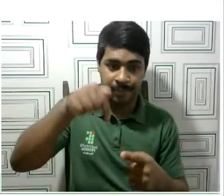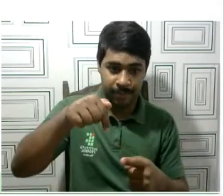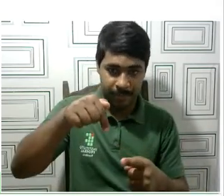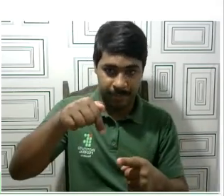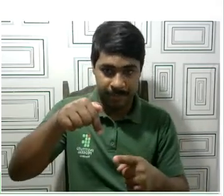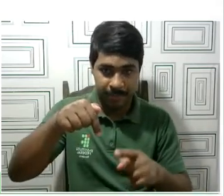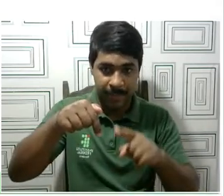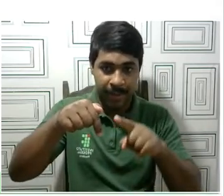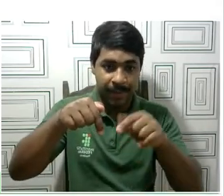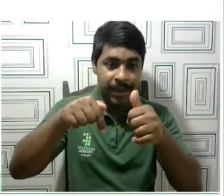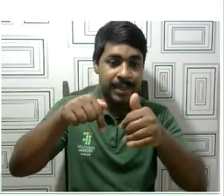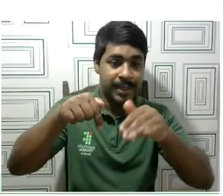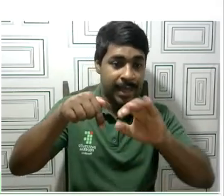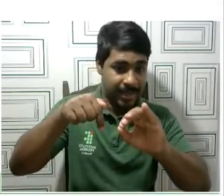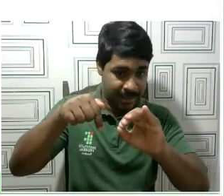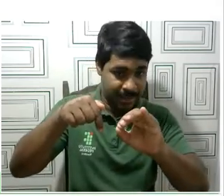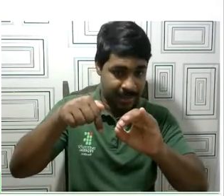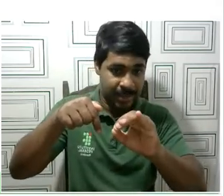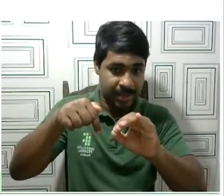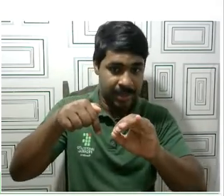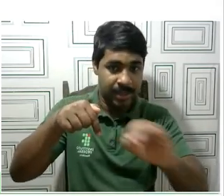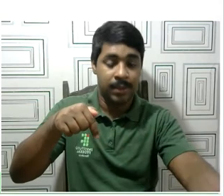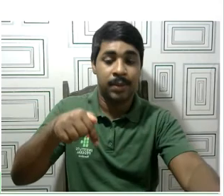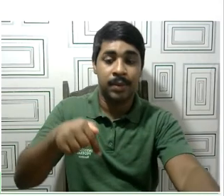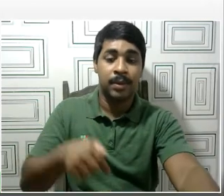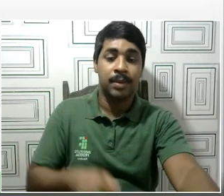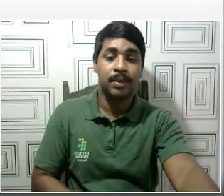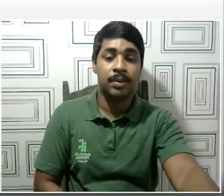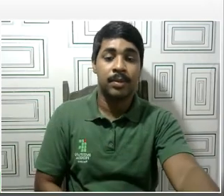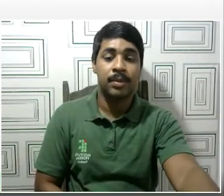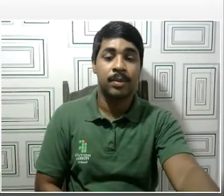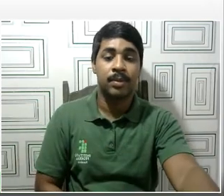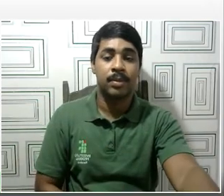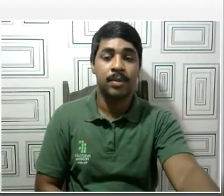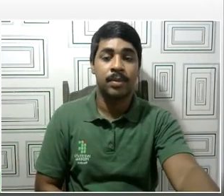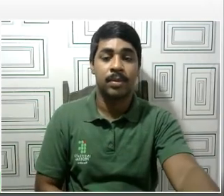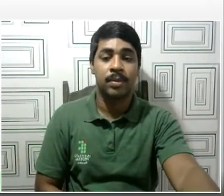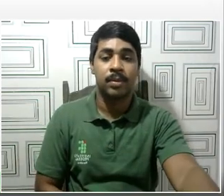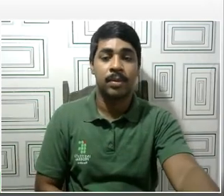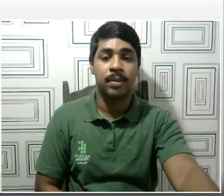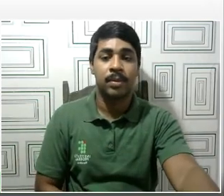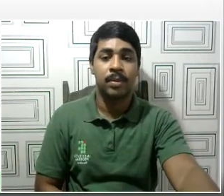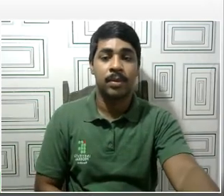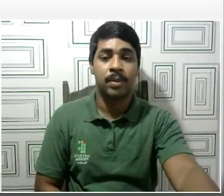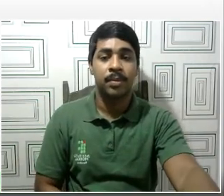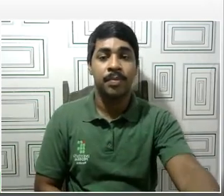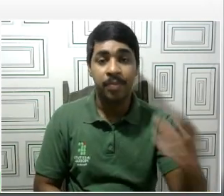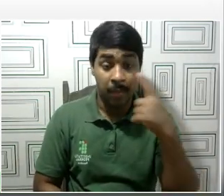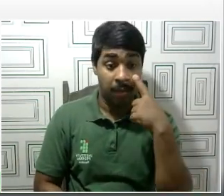vezes 10. E aqui em cima você vai colocar quantas vezes você deslocou a vírgula para a esquerda. Ó.